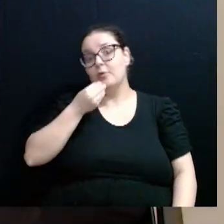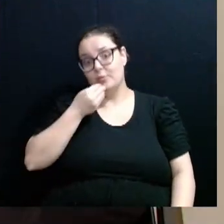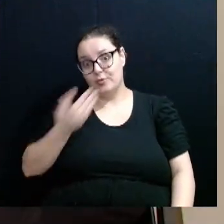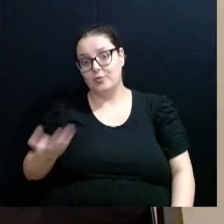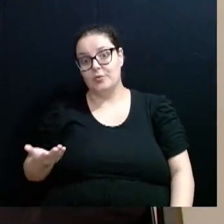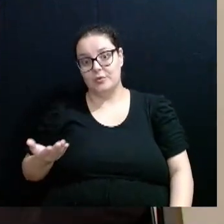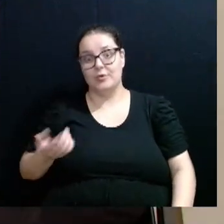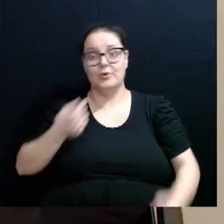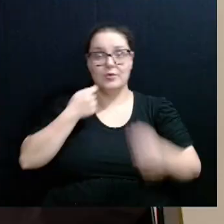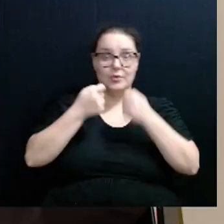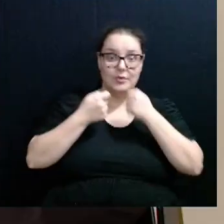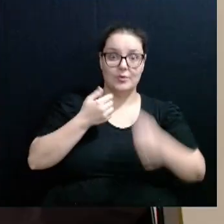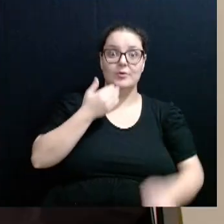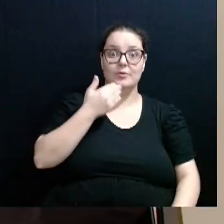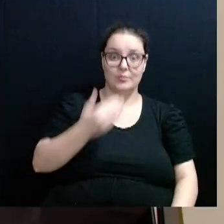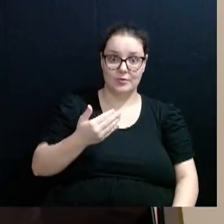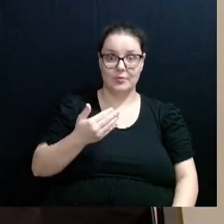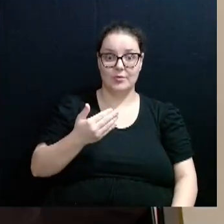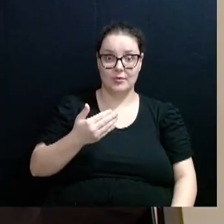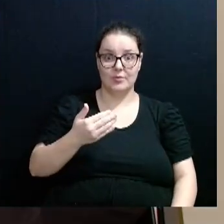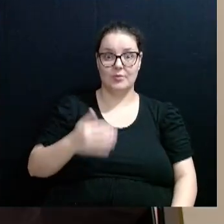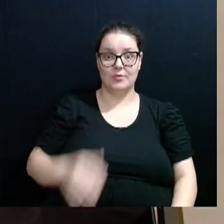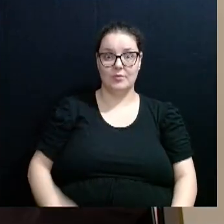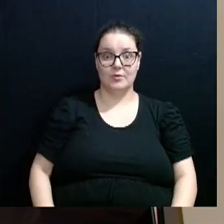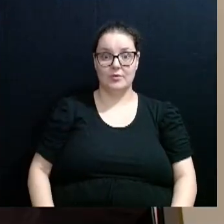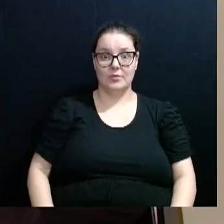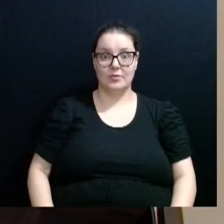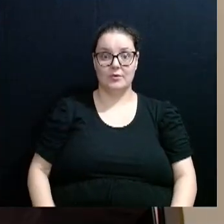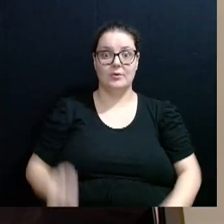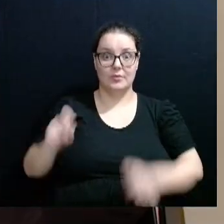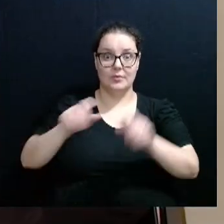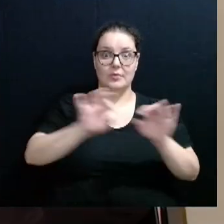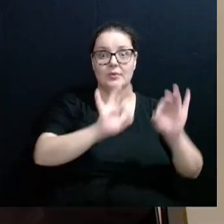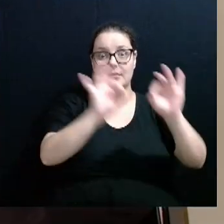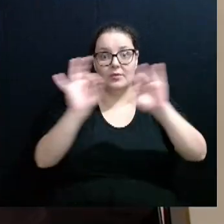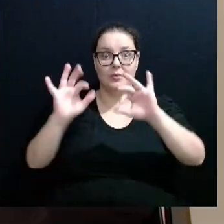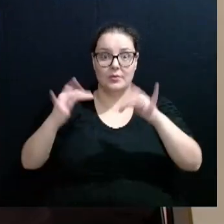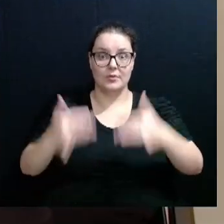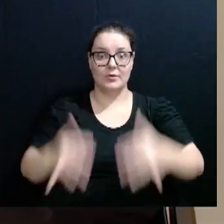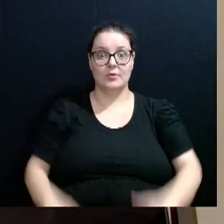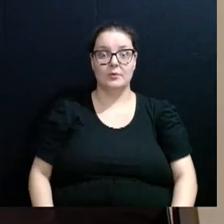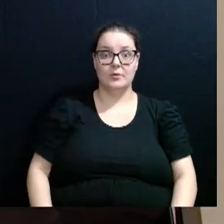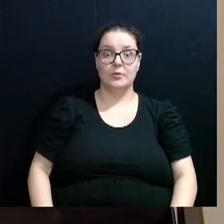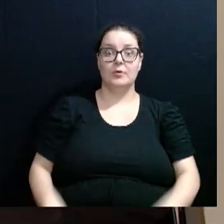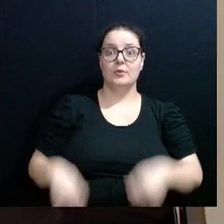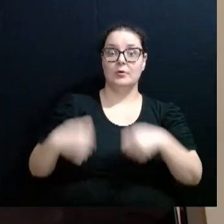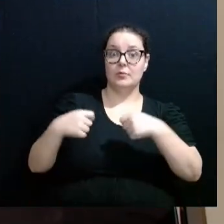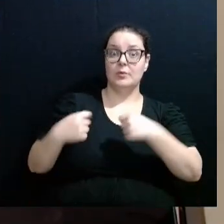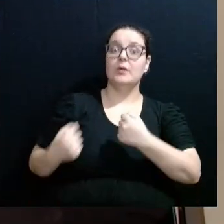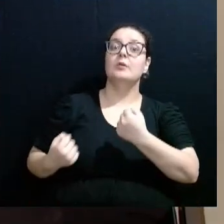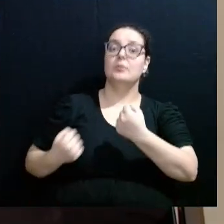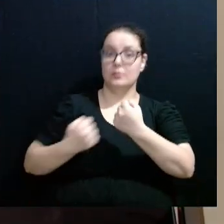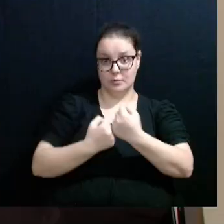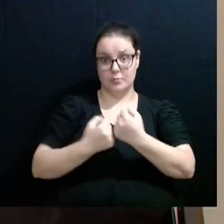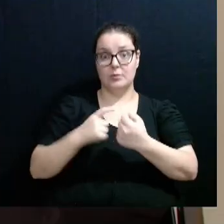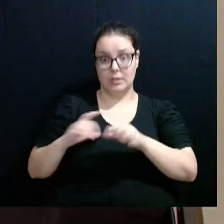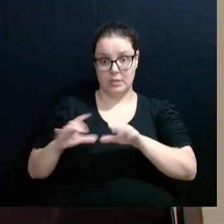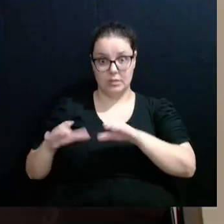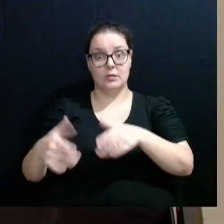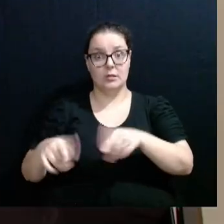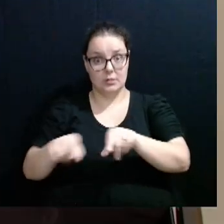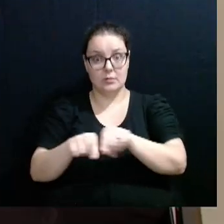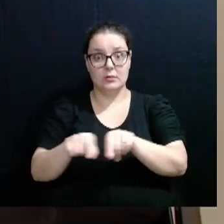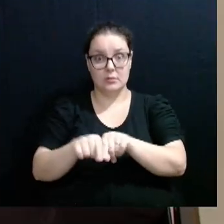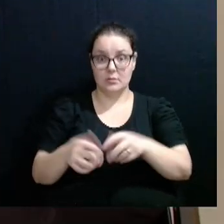pedir para os nossos as pessoas que estão nos assistindo, a gente precisa muito de apoio para ter essa equipe também. A gente gostaria de ter